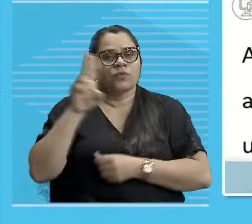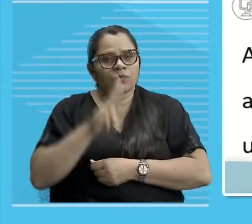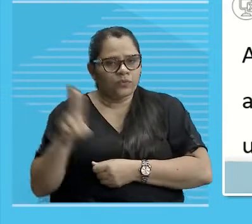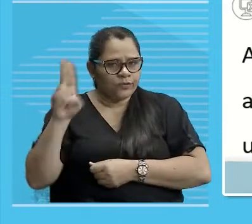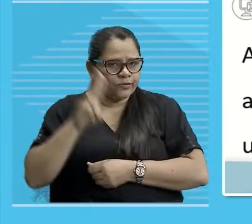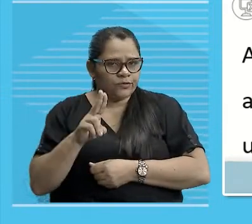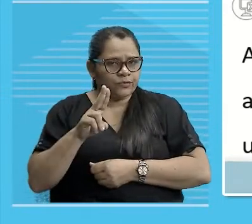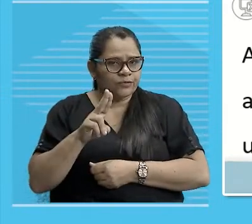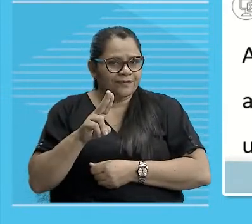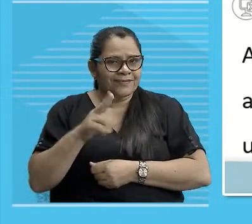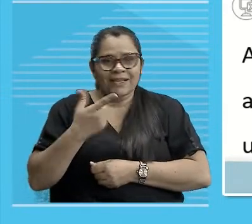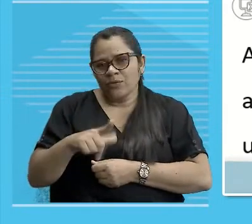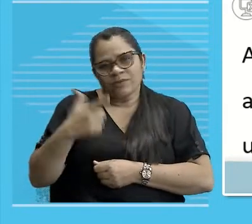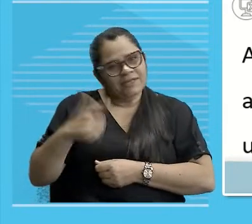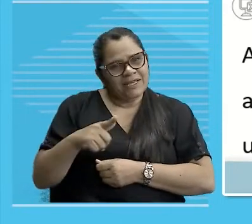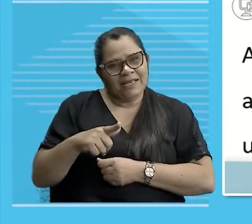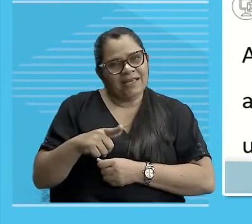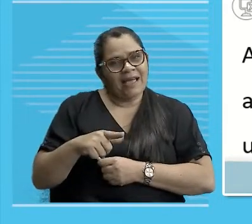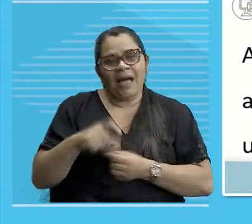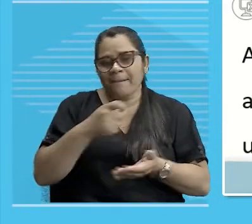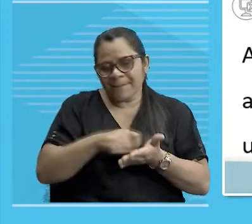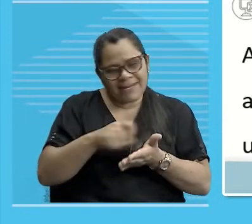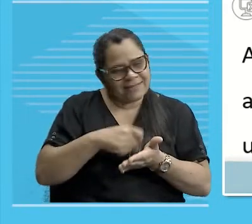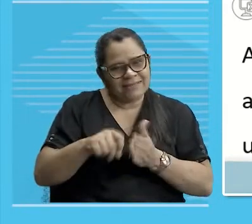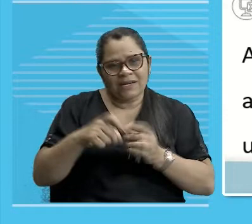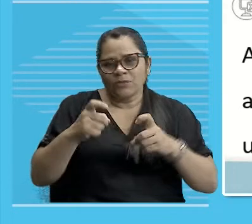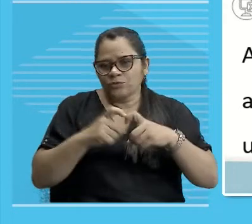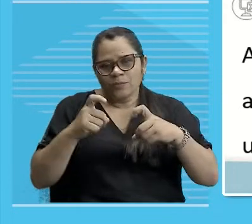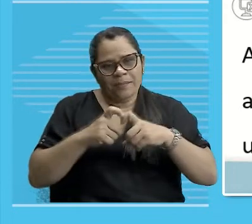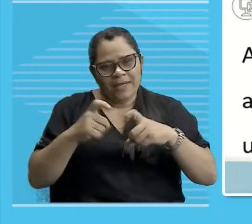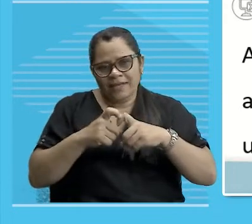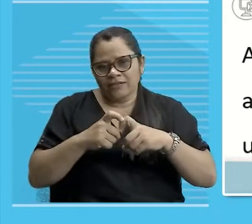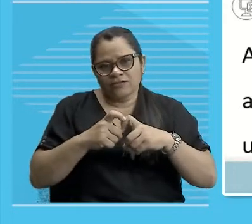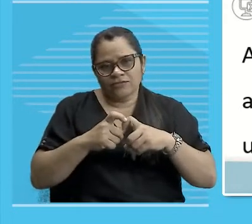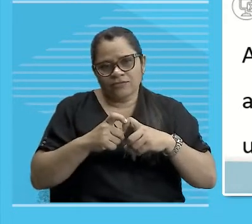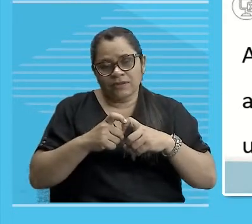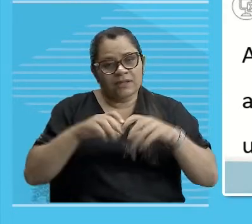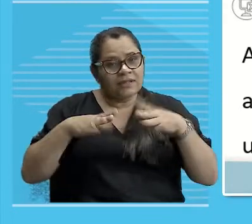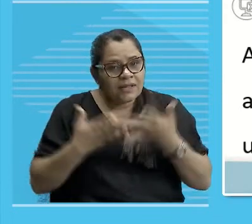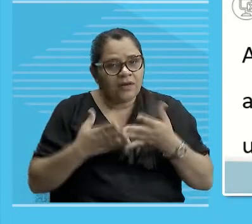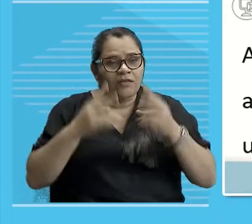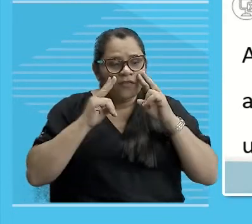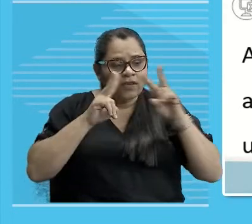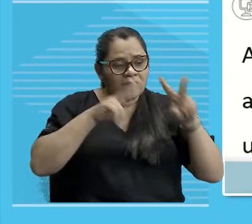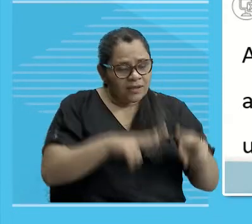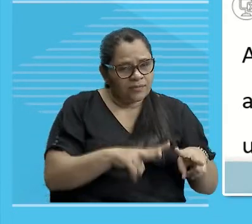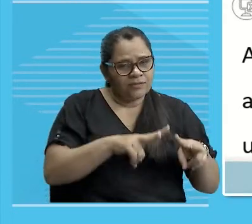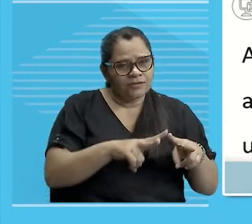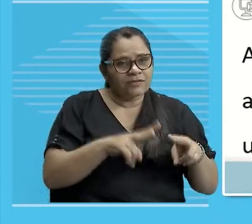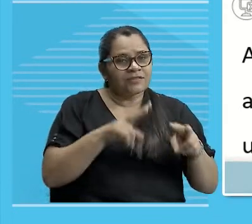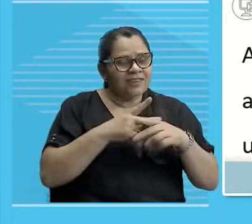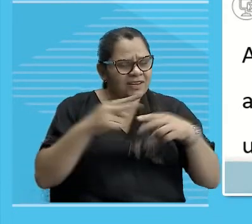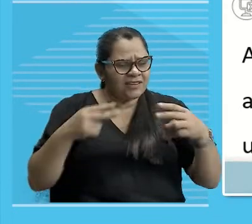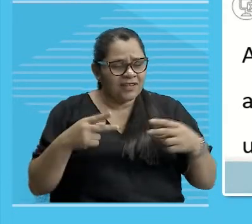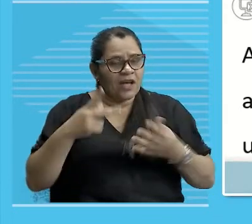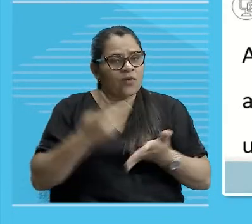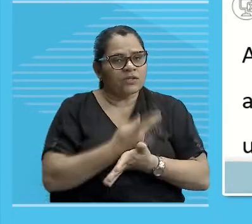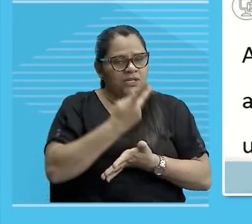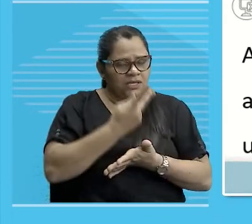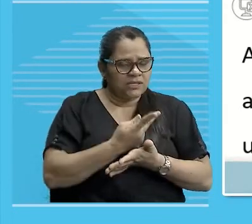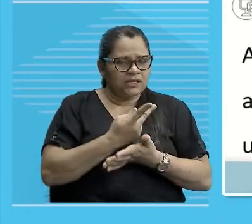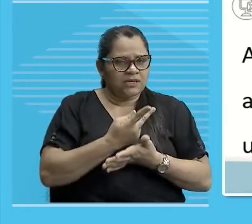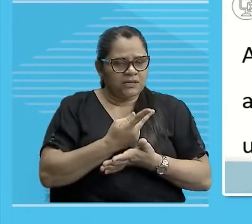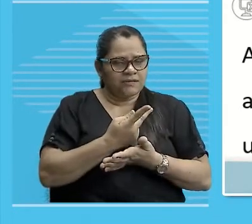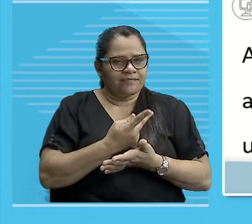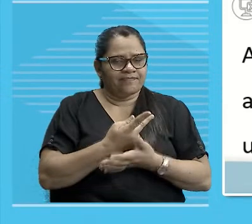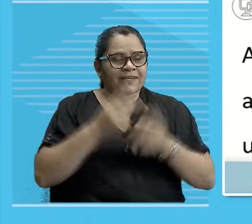indicação, que é o que a gente vê muito acontecer, gente. Com certeza absoluta é o